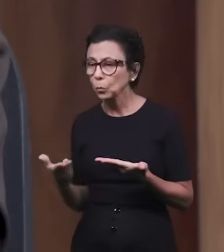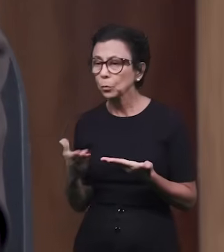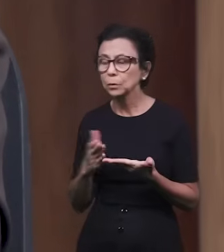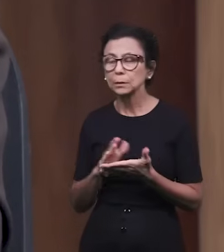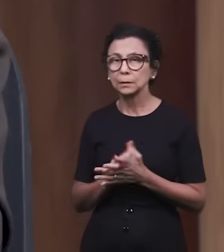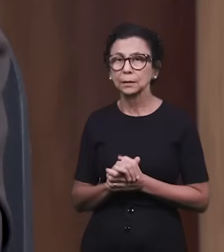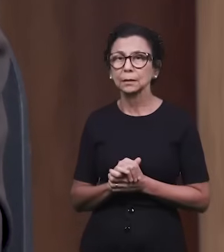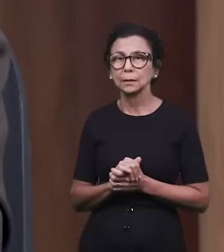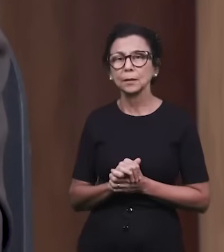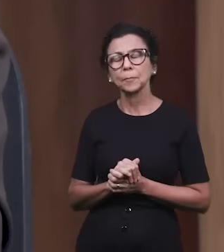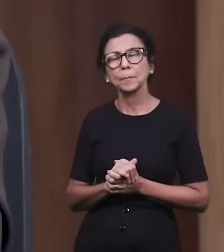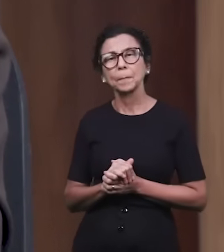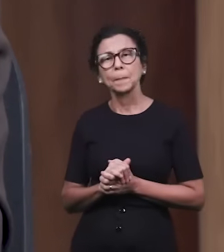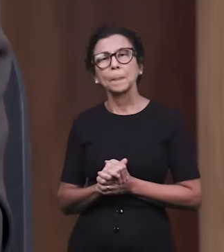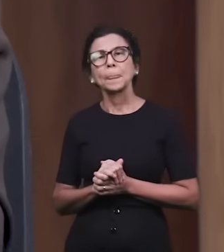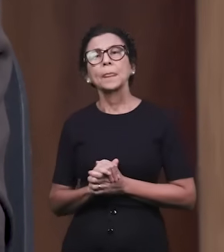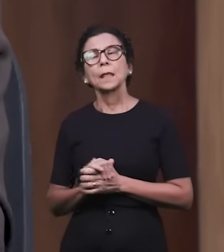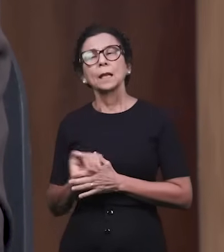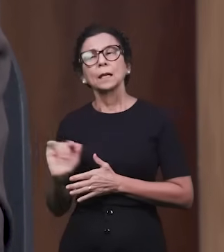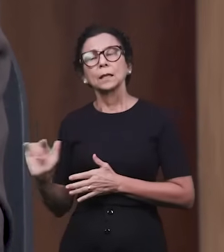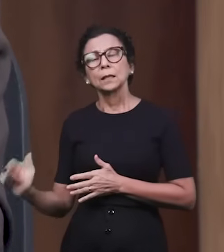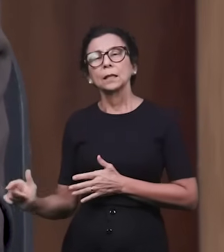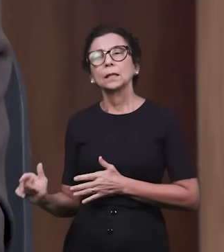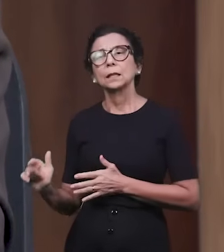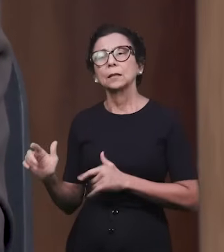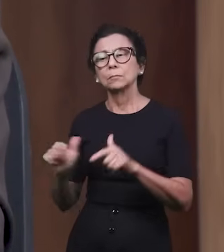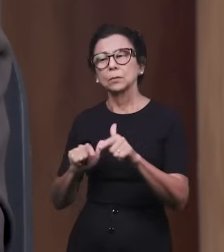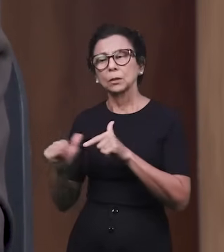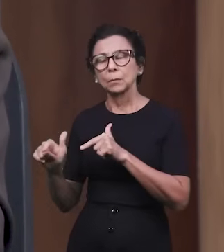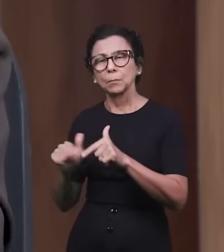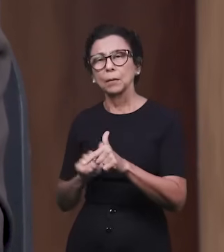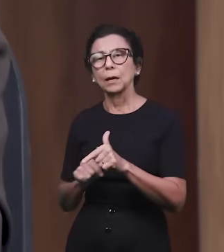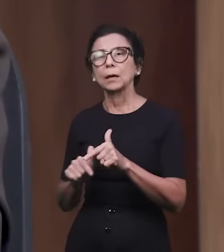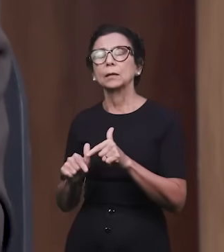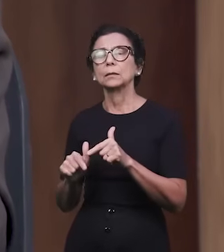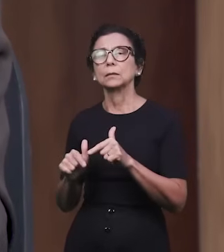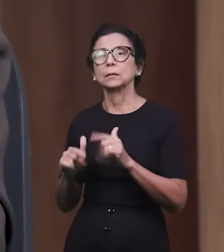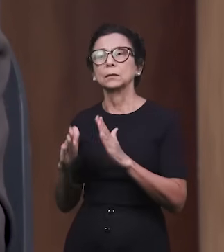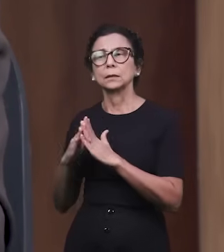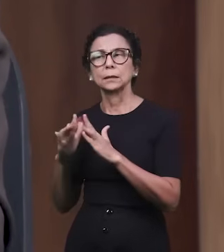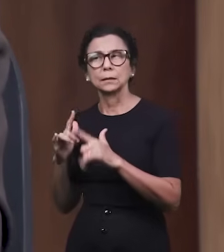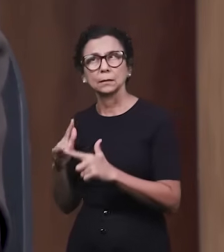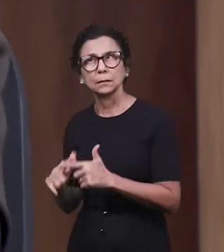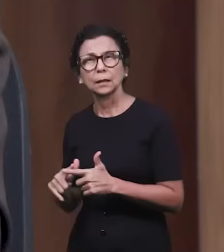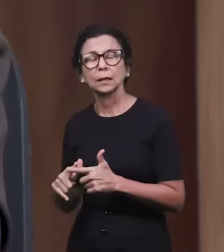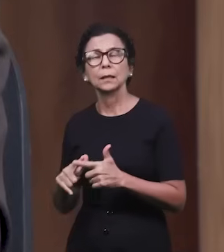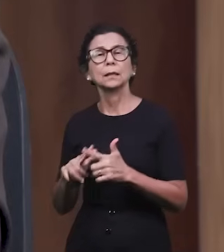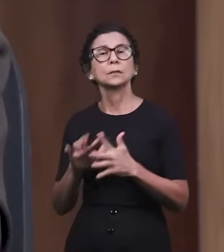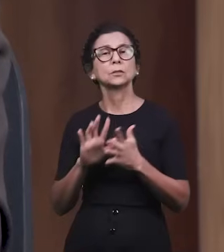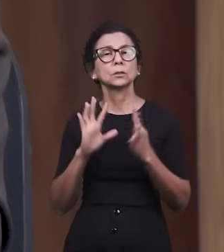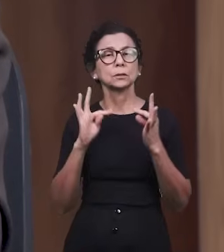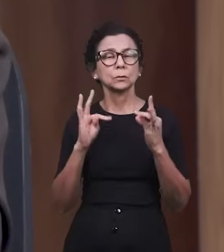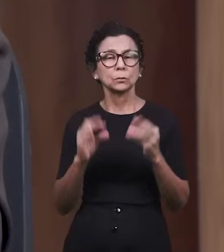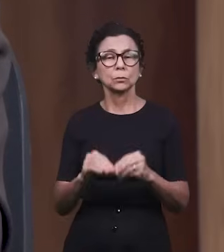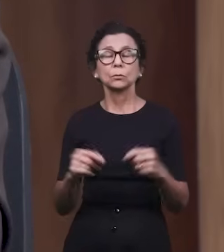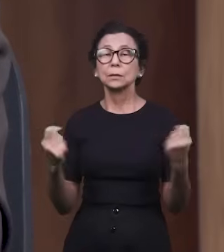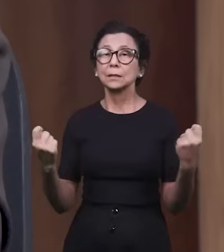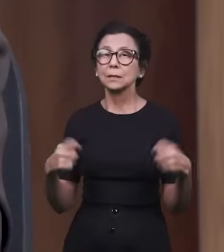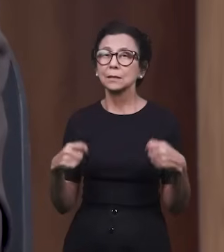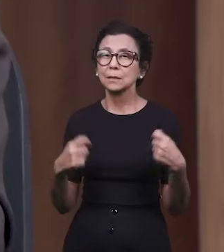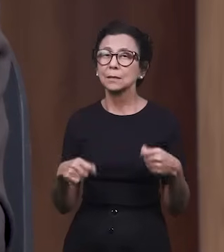que os diáconos realmente podem servi-la no seu dia a dia, nas suas